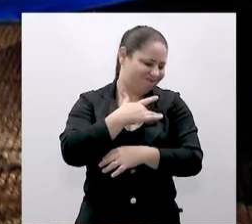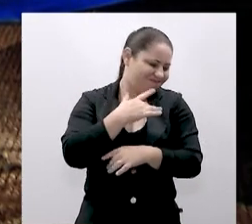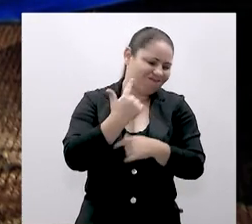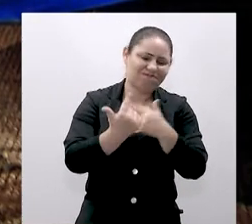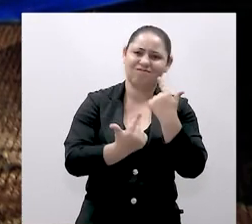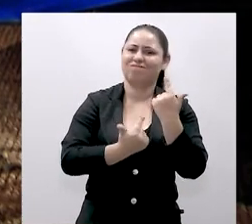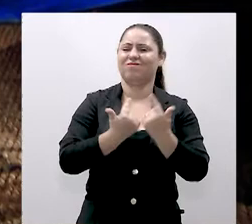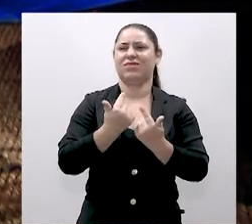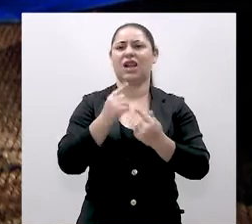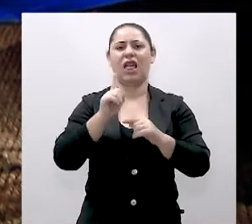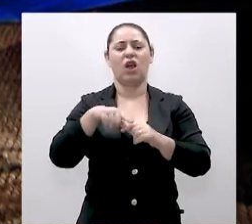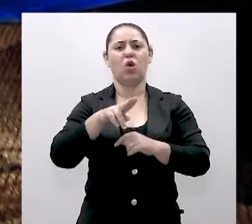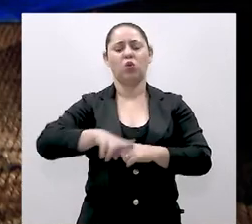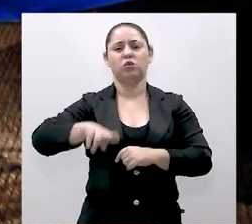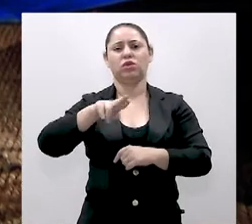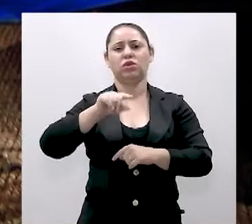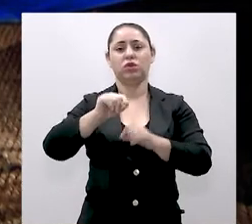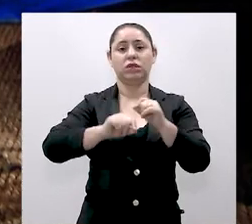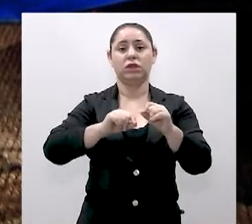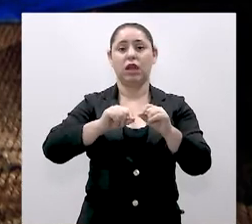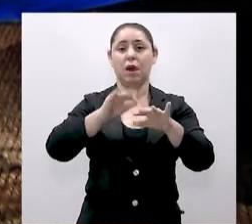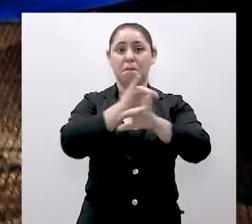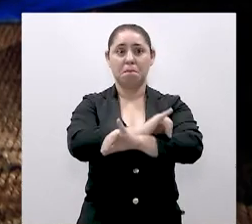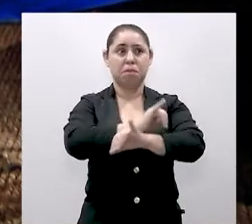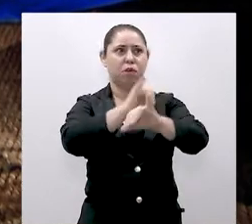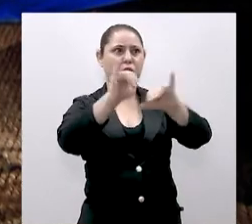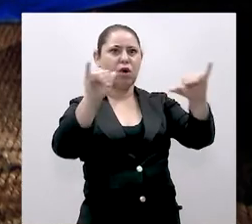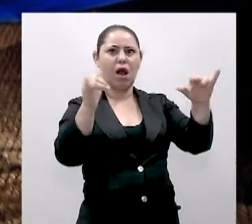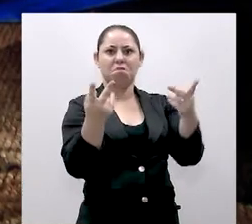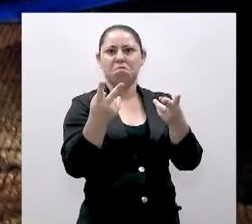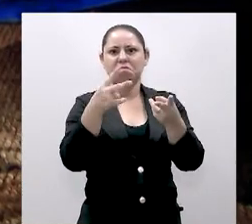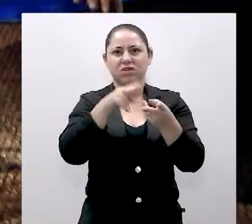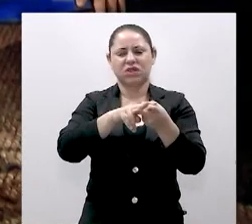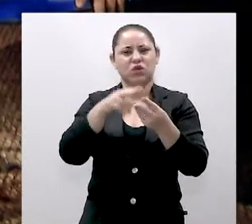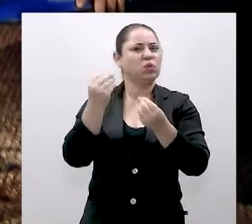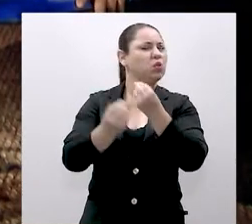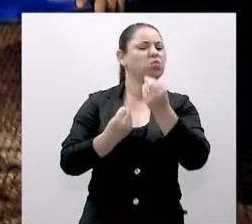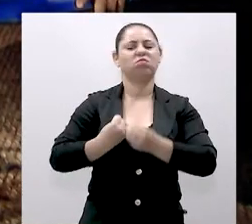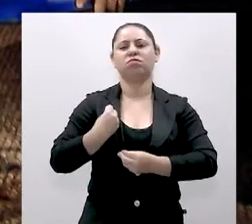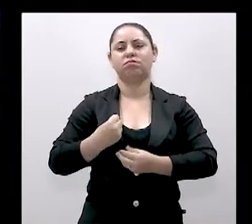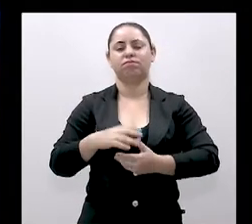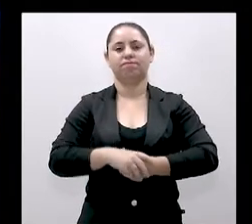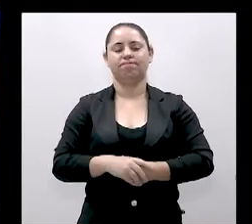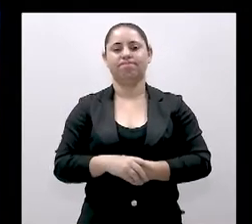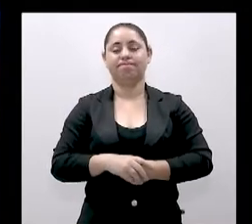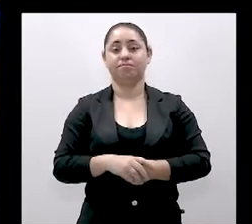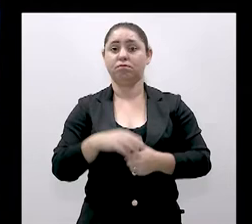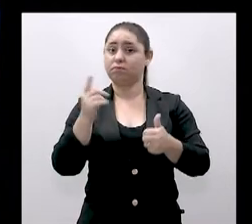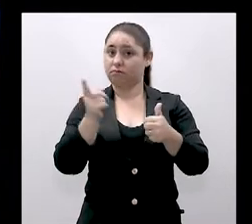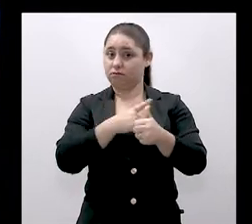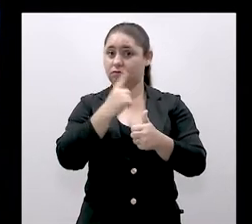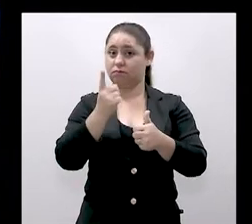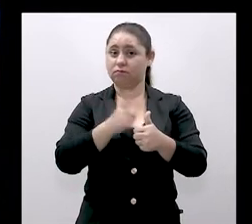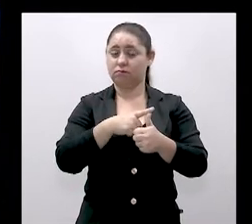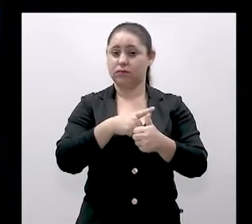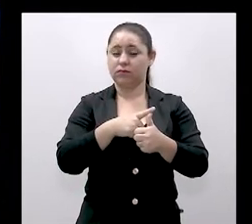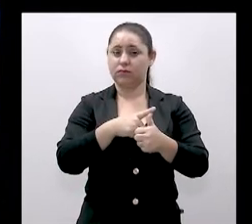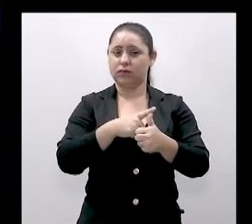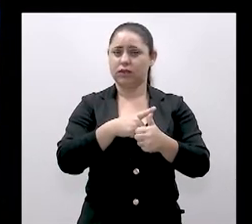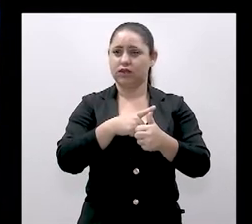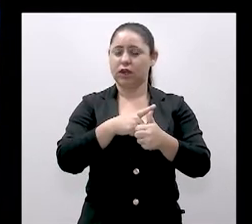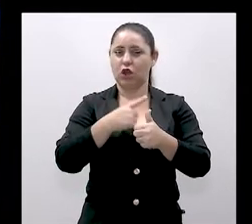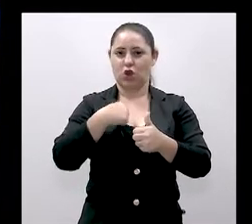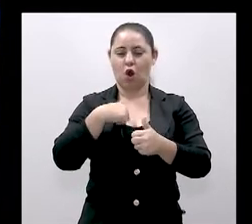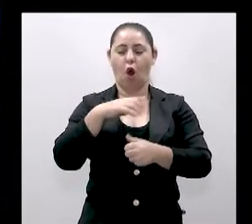de ter caído de ter ocupado a mídia uma situação são desvantajosos Senador ben-hur primeiro a